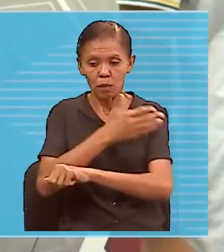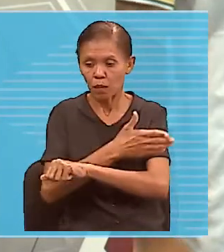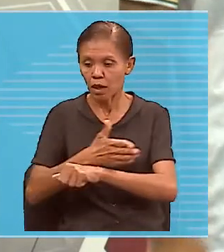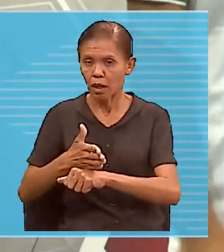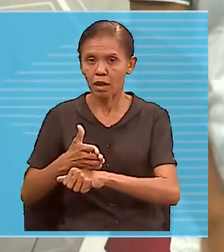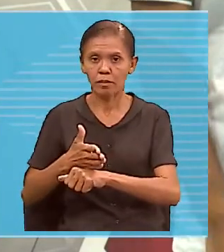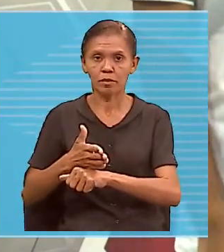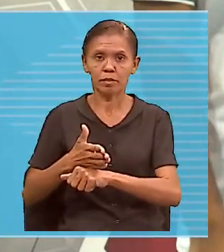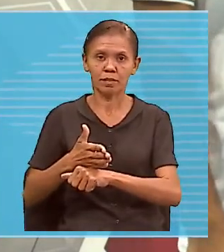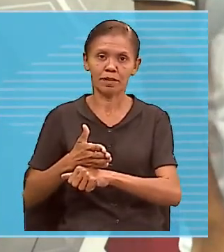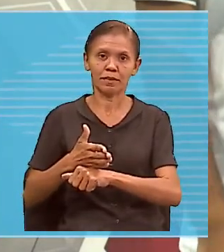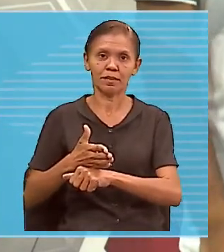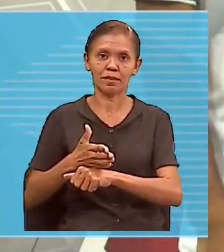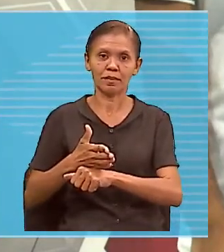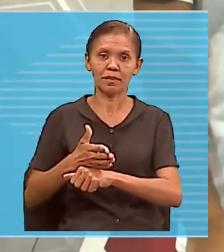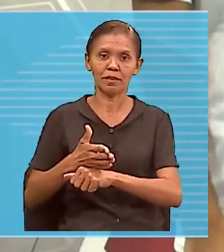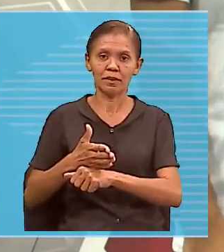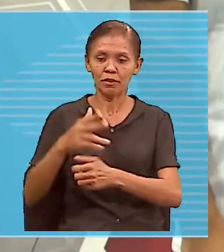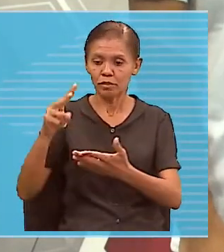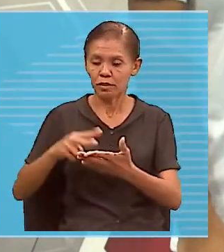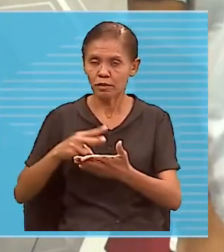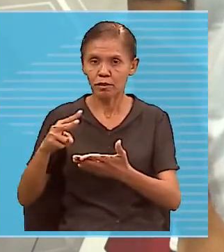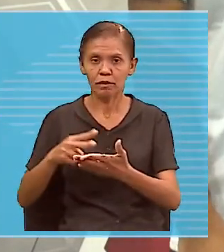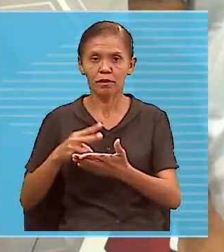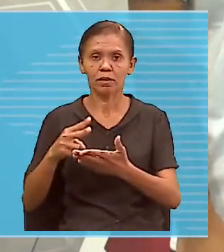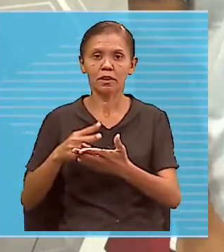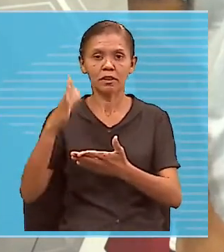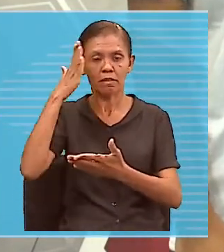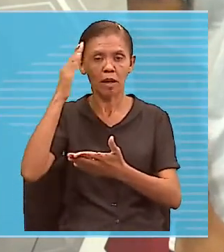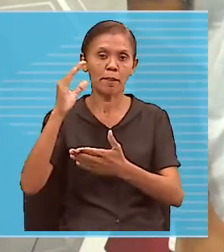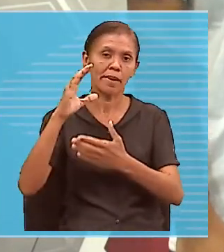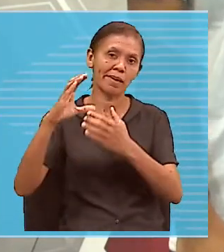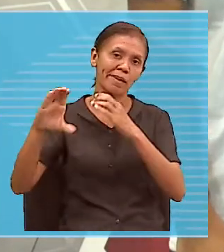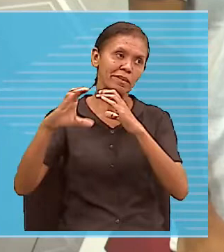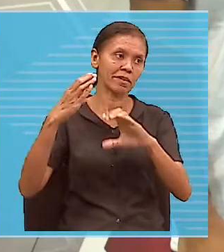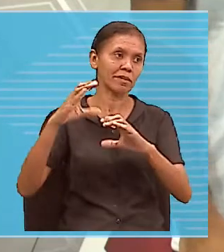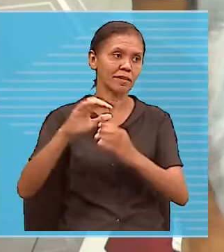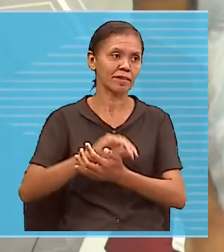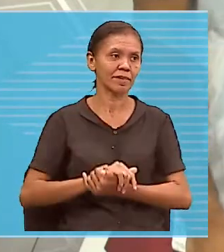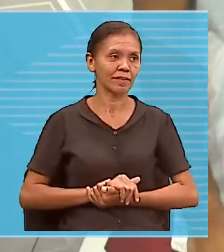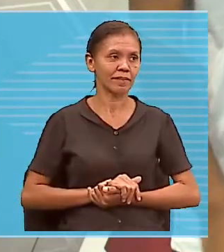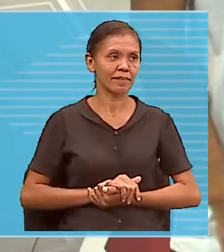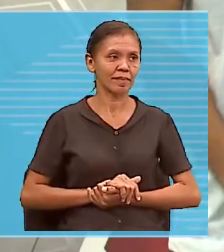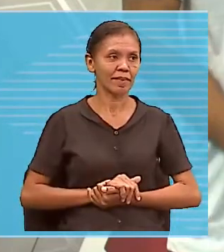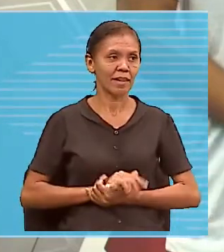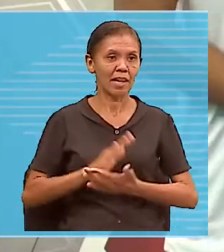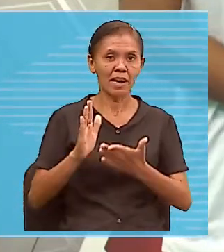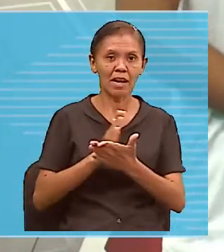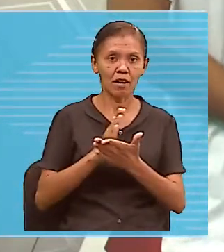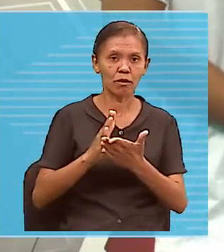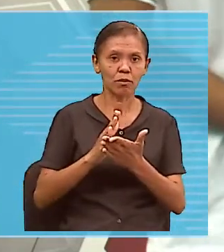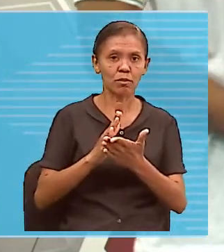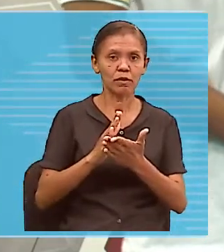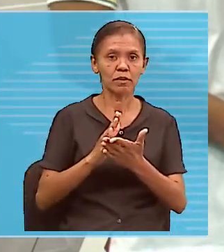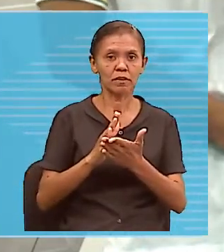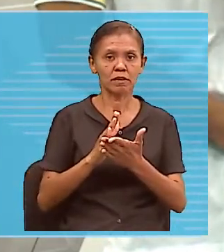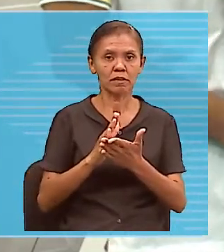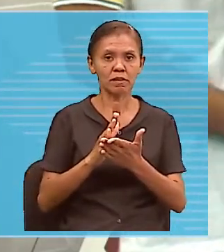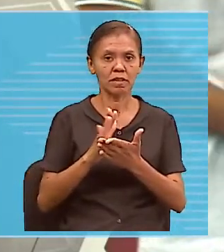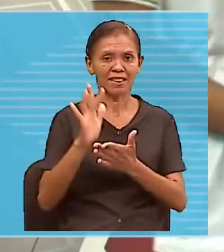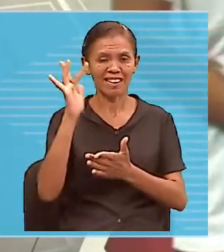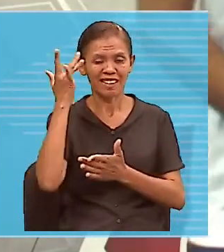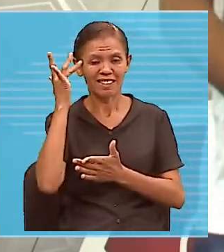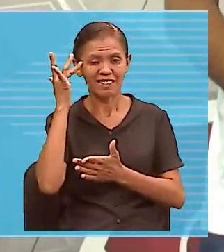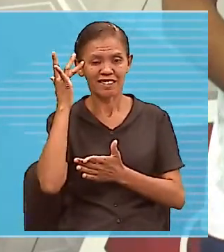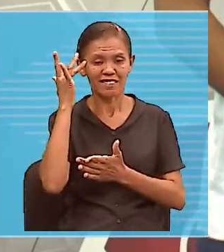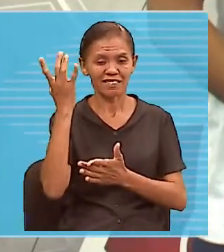de repertório, de você insistir, né? Ah, eu não gosto, eu começo a dormir quando eu começo a ler. Insista. Uma página por dia não vai fazer